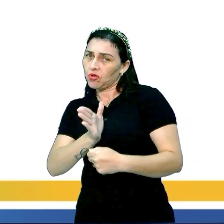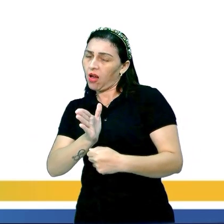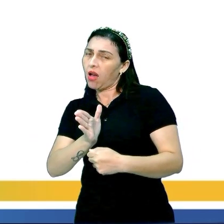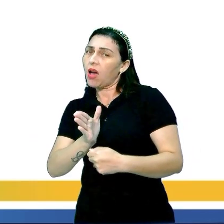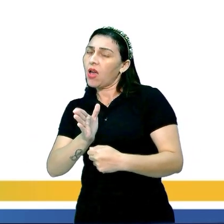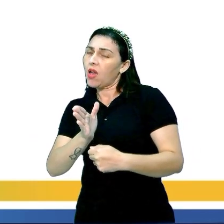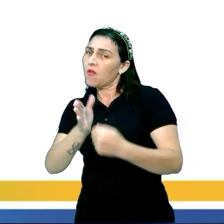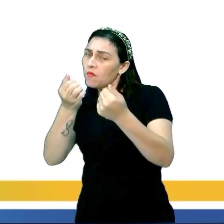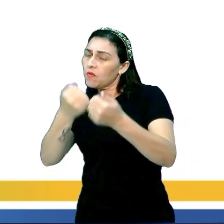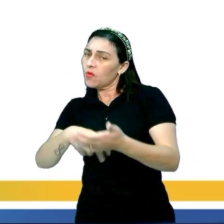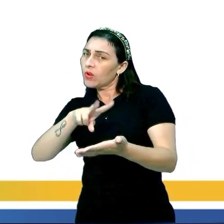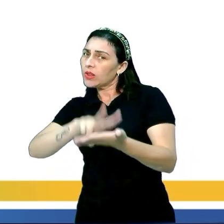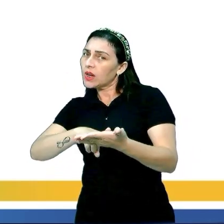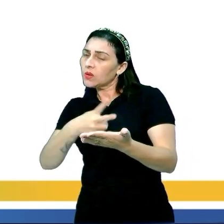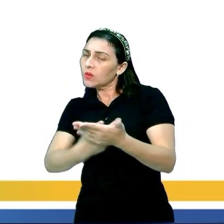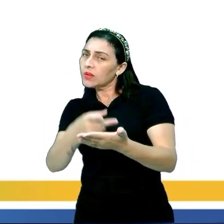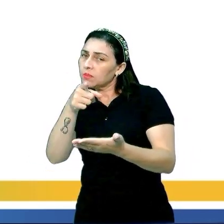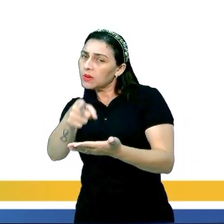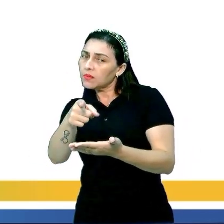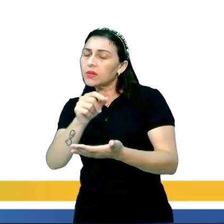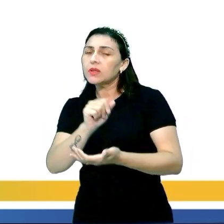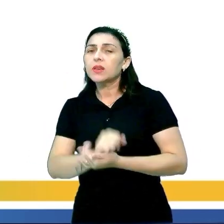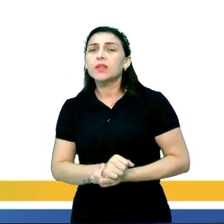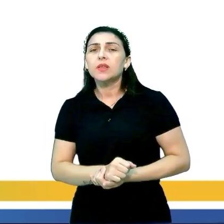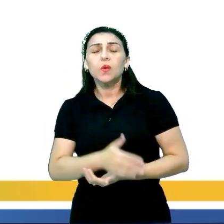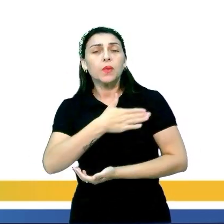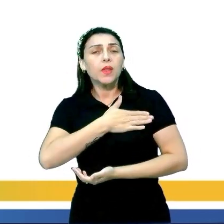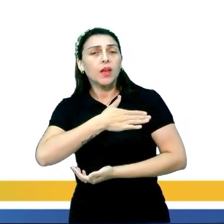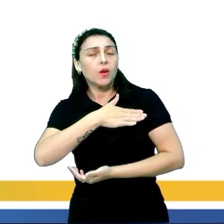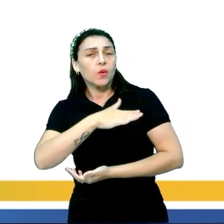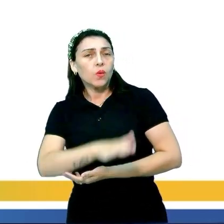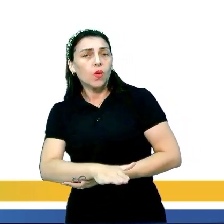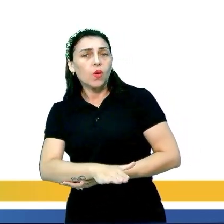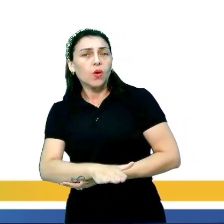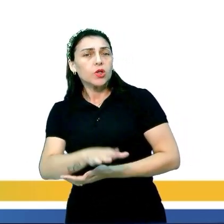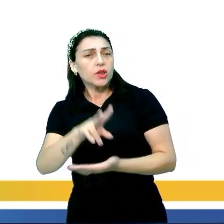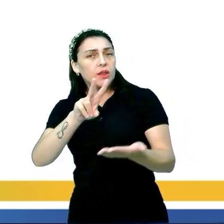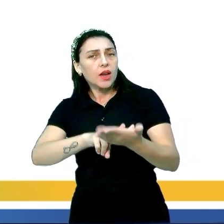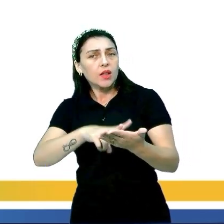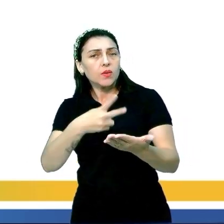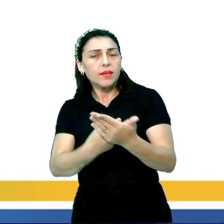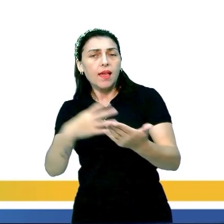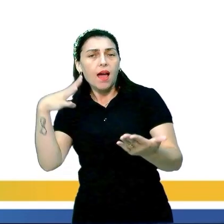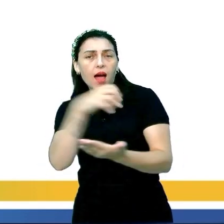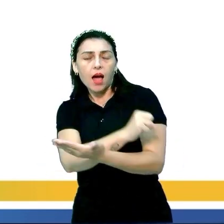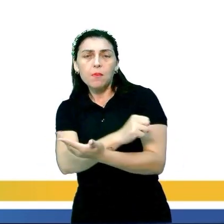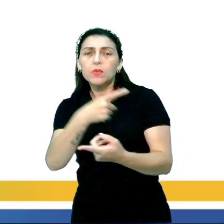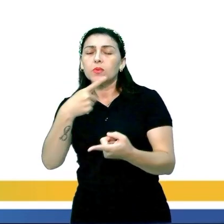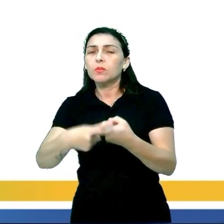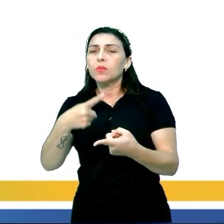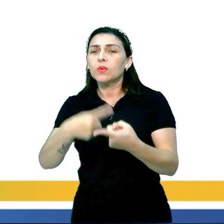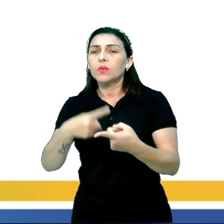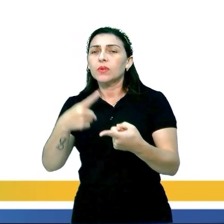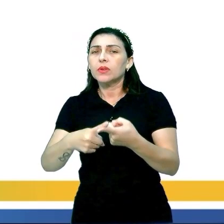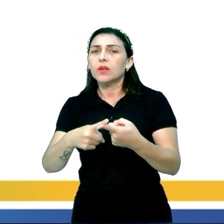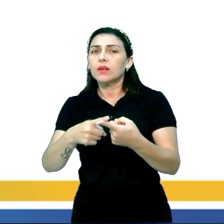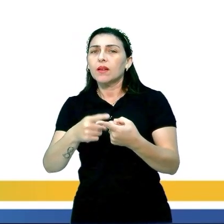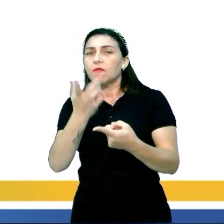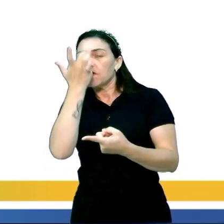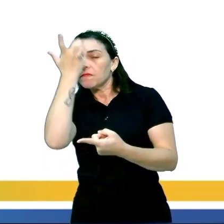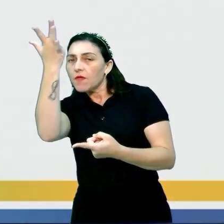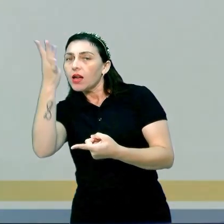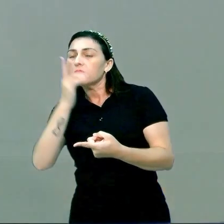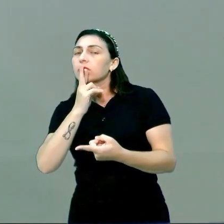Já a gente vai traduzir isso aí, tá? Eu não gosto de ir logo traduzindo assim de cara, galera, porque fica óbvia